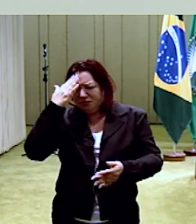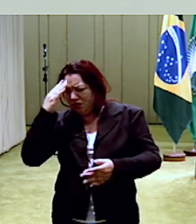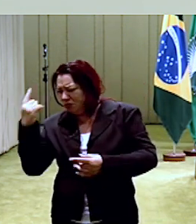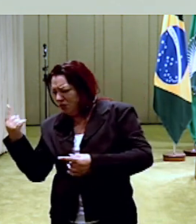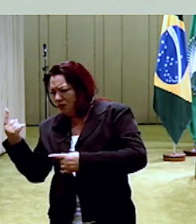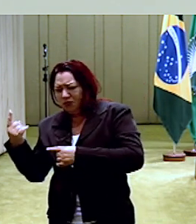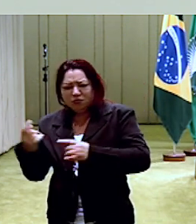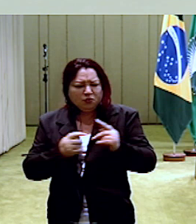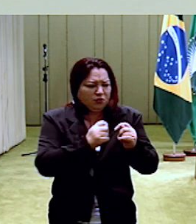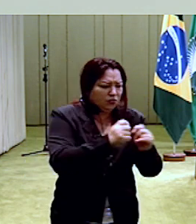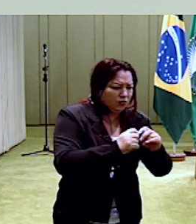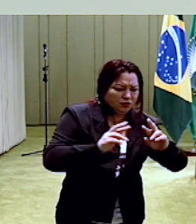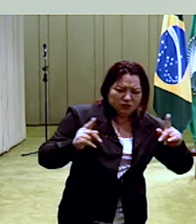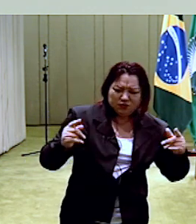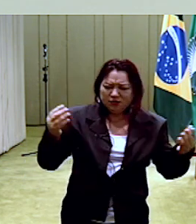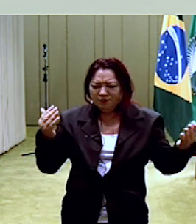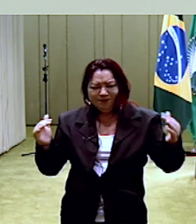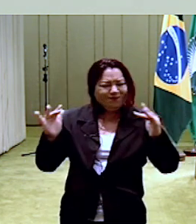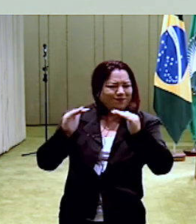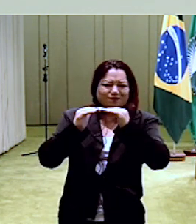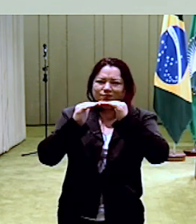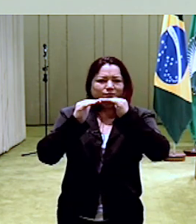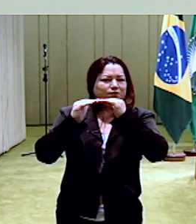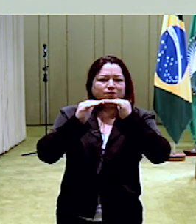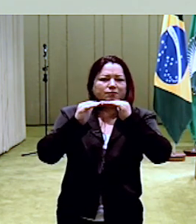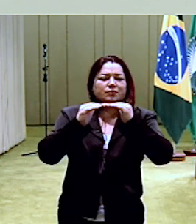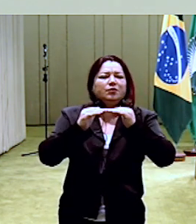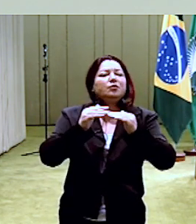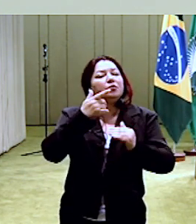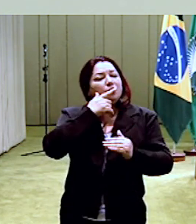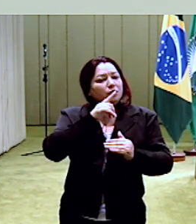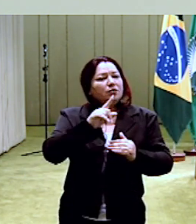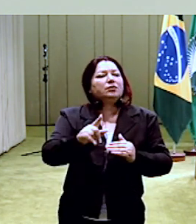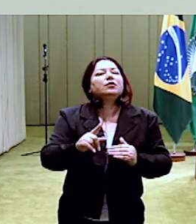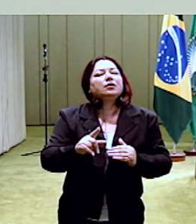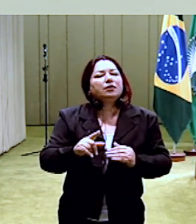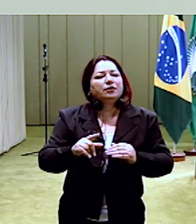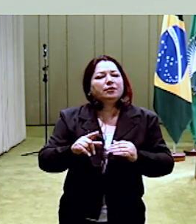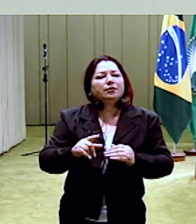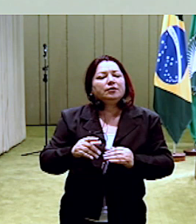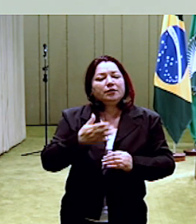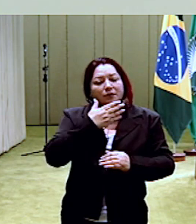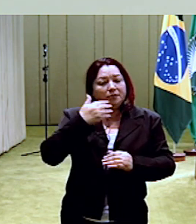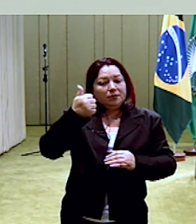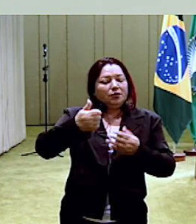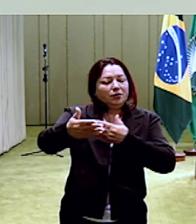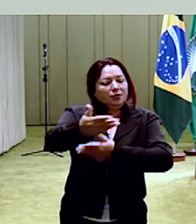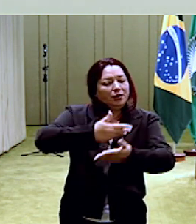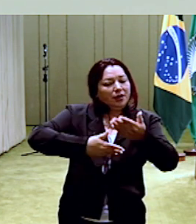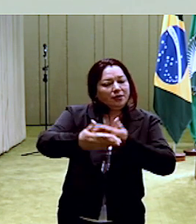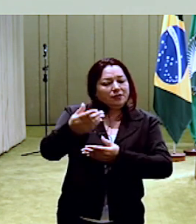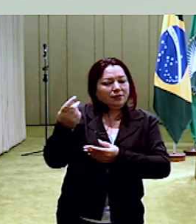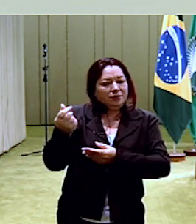trabalhado muito proximamente com eles para uniformizar esse entendimento, para que a gente pudesse destravar, e aí eu estou falando especificamente